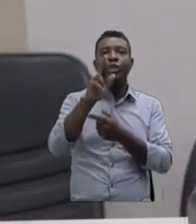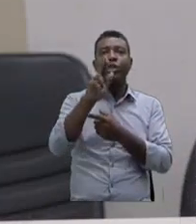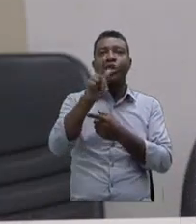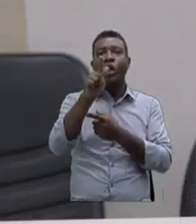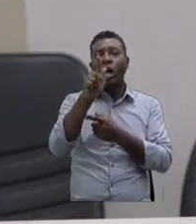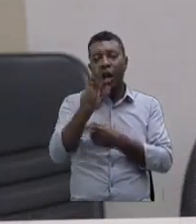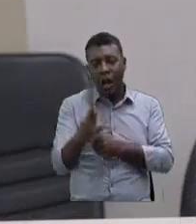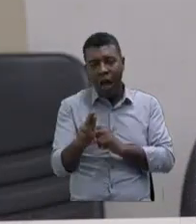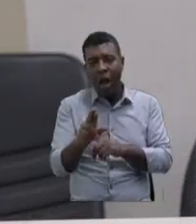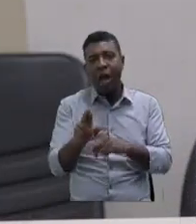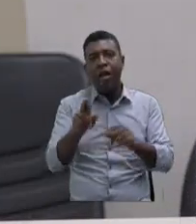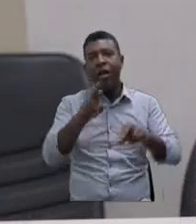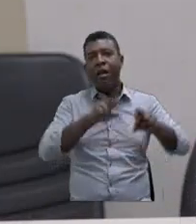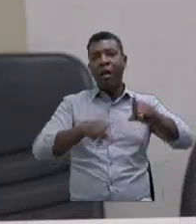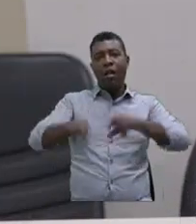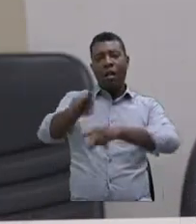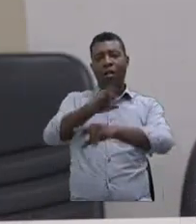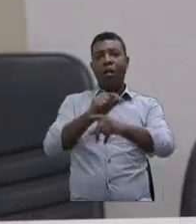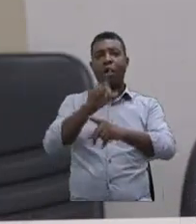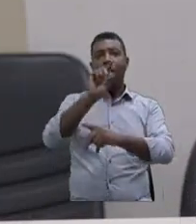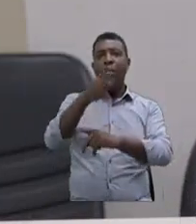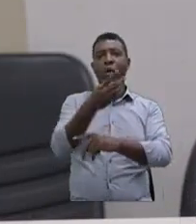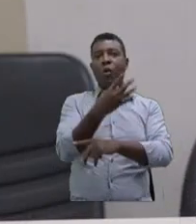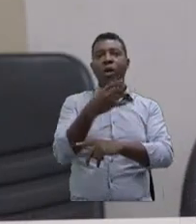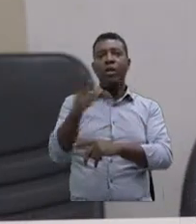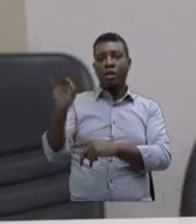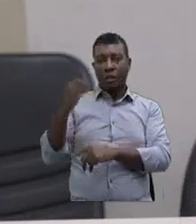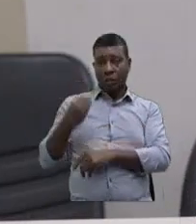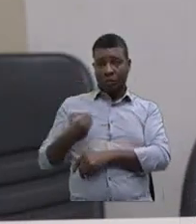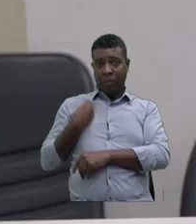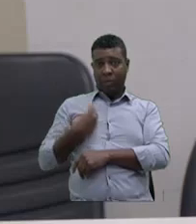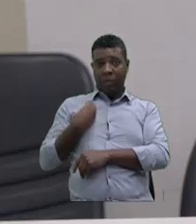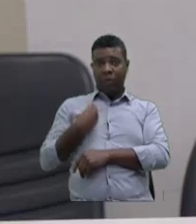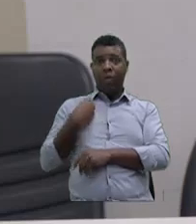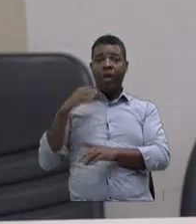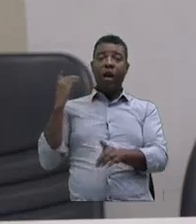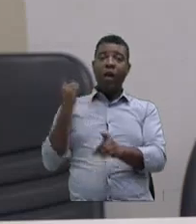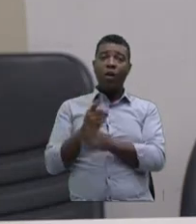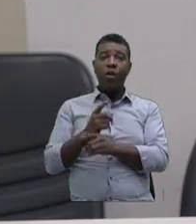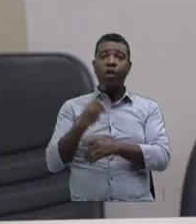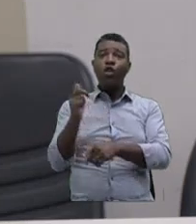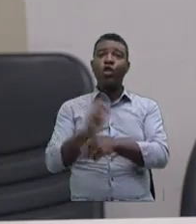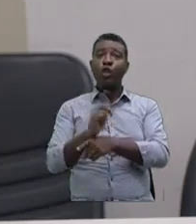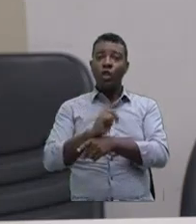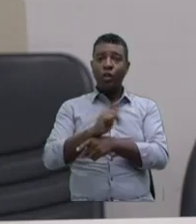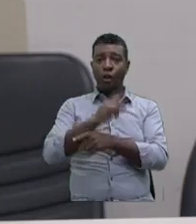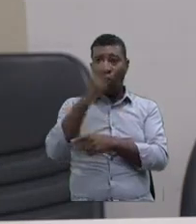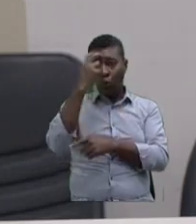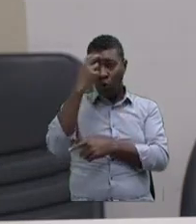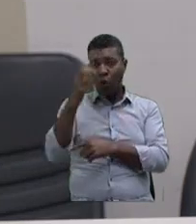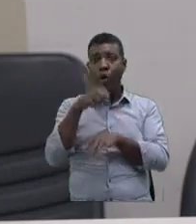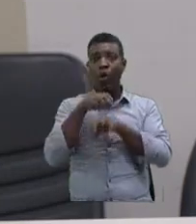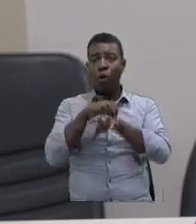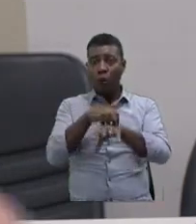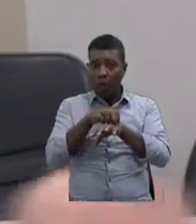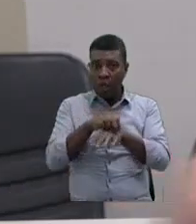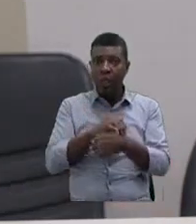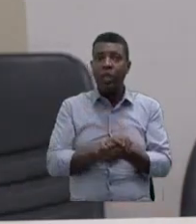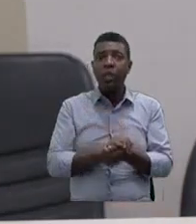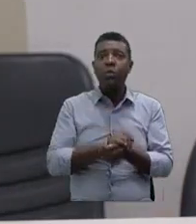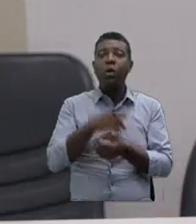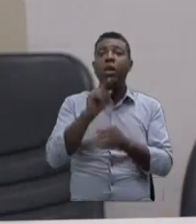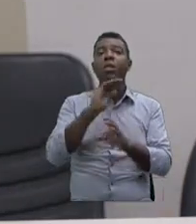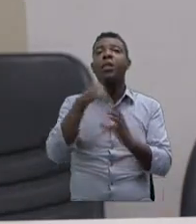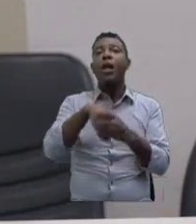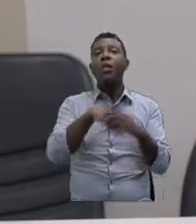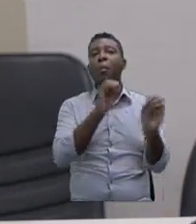trade, 1.400 participantes da 4ª edição do Encontro de Gestores de Cultura e Turismo de Minas Gerais no Palácio das